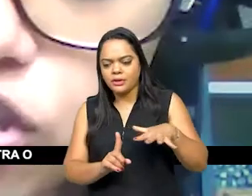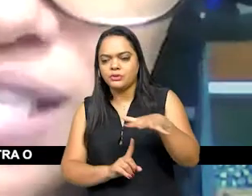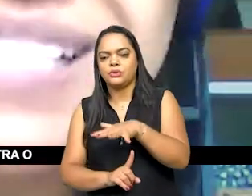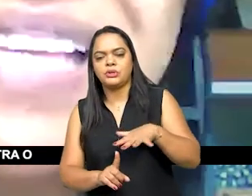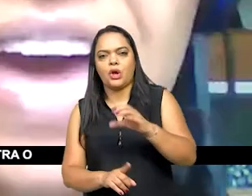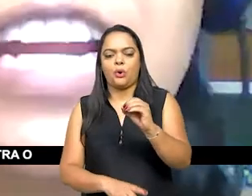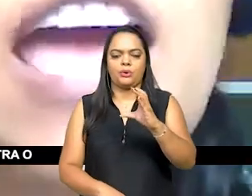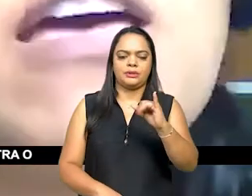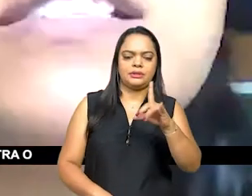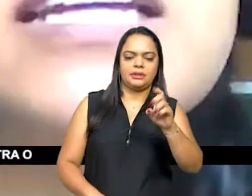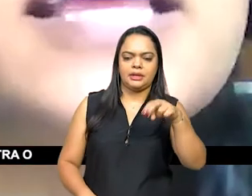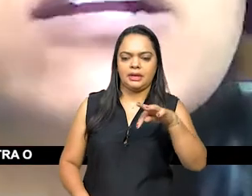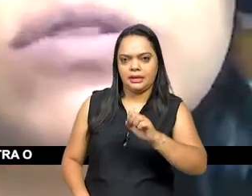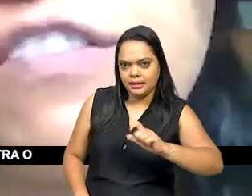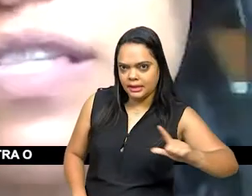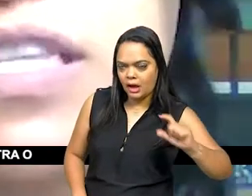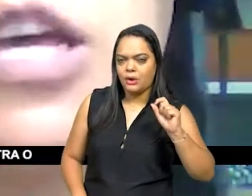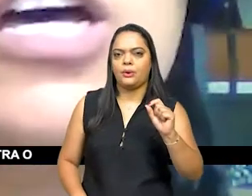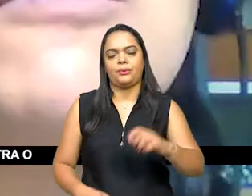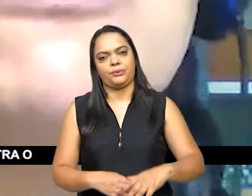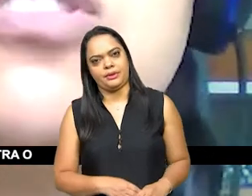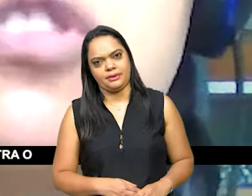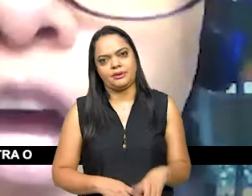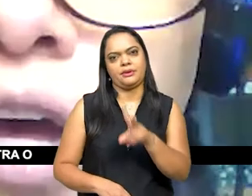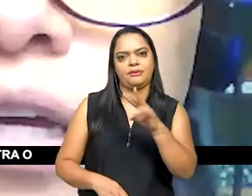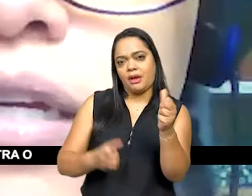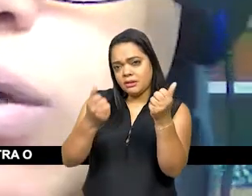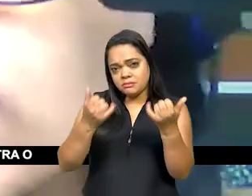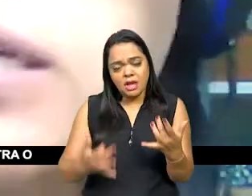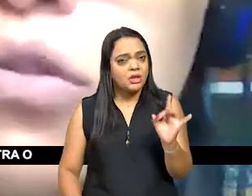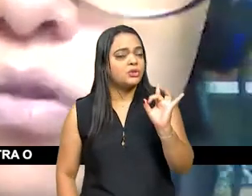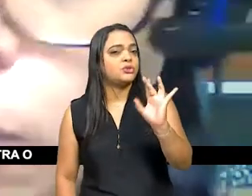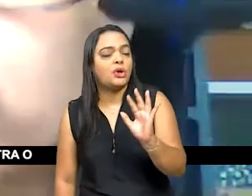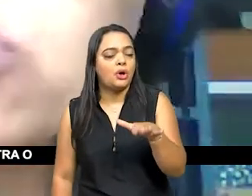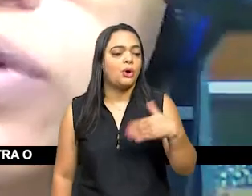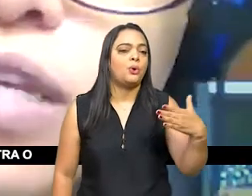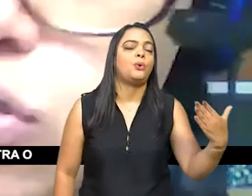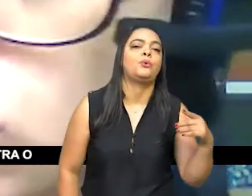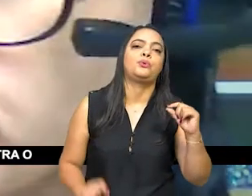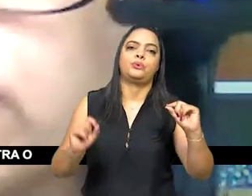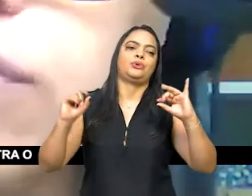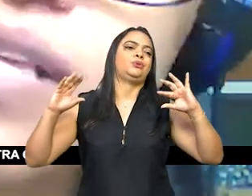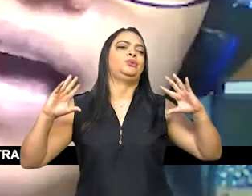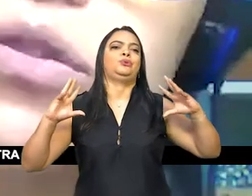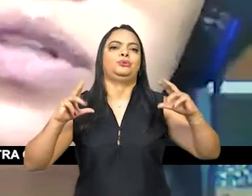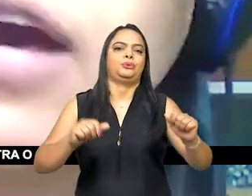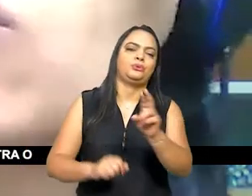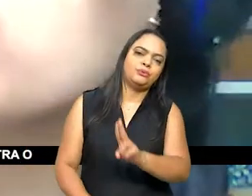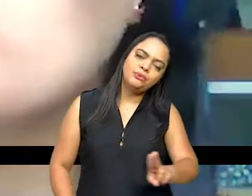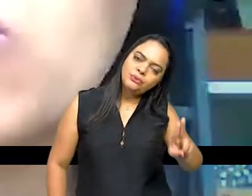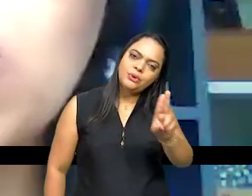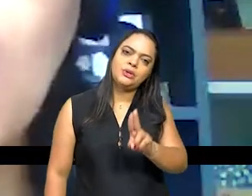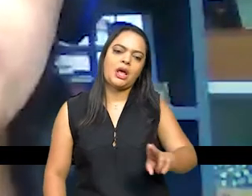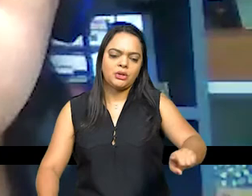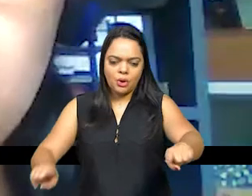ocidental, acho que o César é certeiro quando ele vai dizer, foi só quando tudo isso foi usado, né,